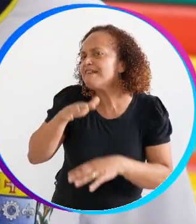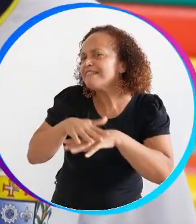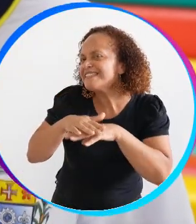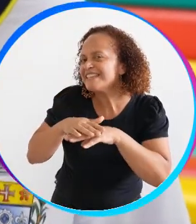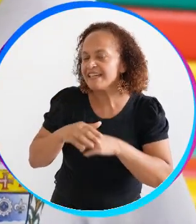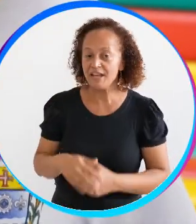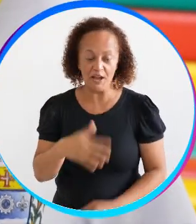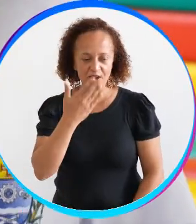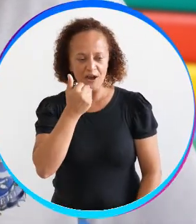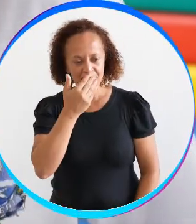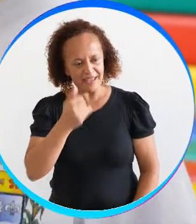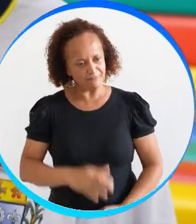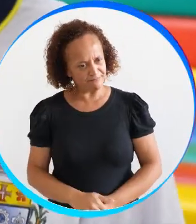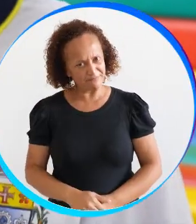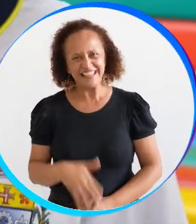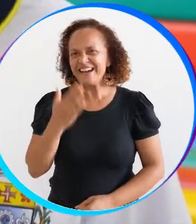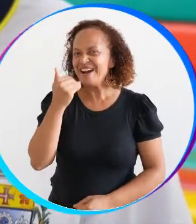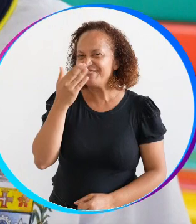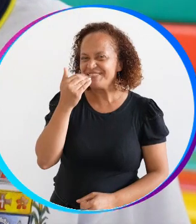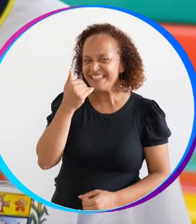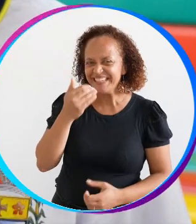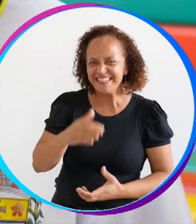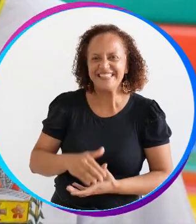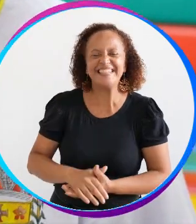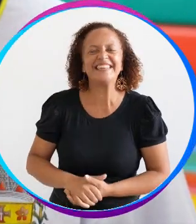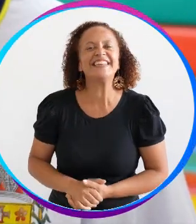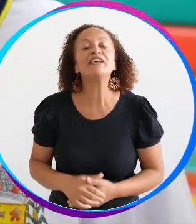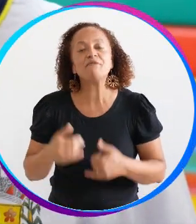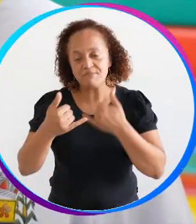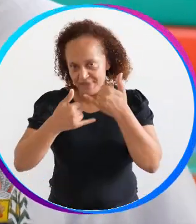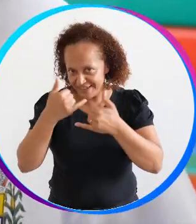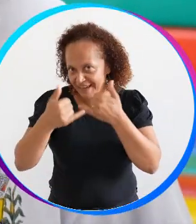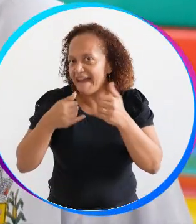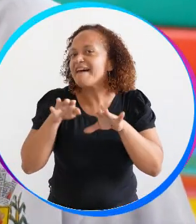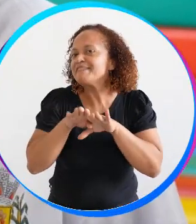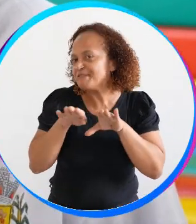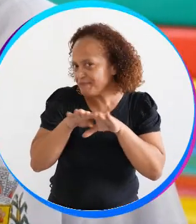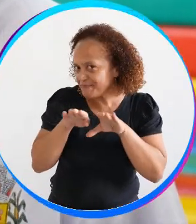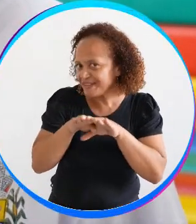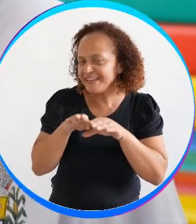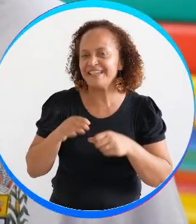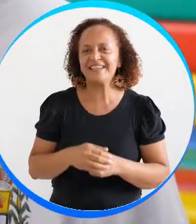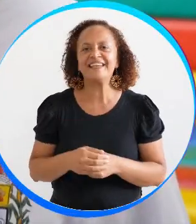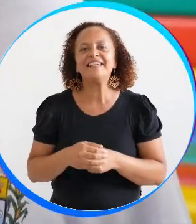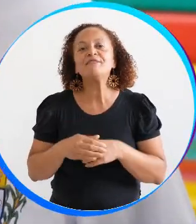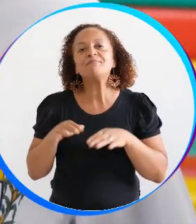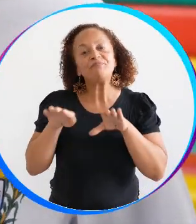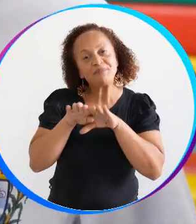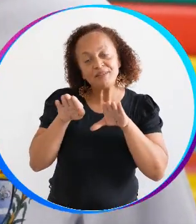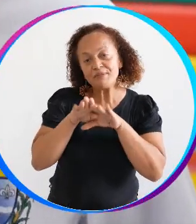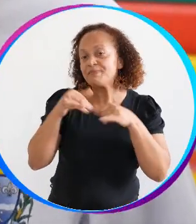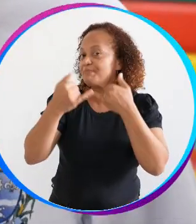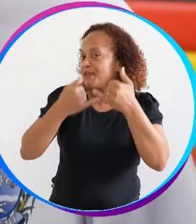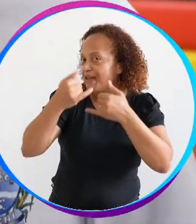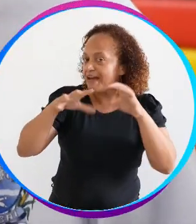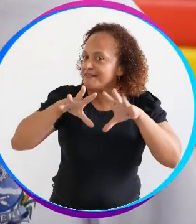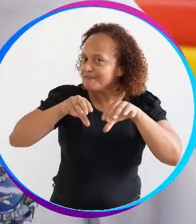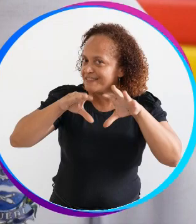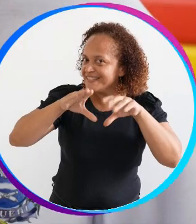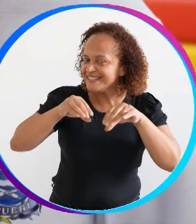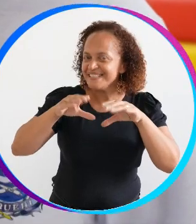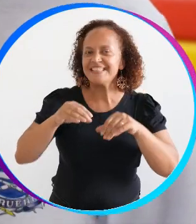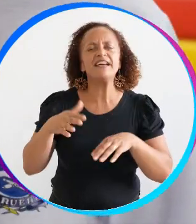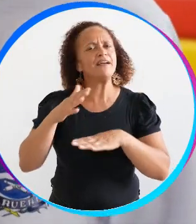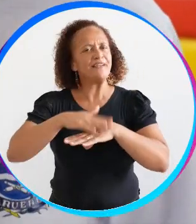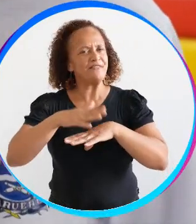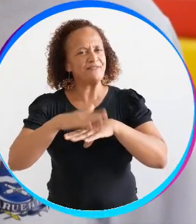vai fazer, Ezequiel? Comer. Comer? E brincar. E brincar também. E brincar de